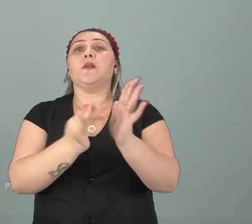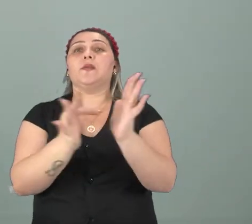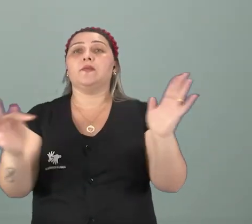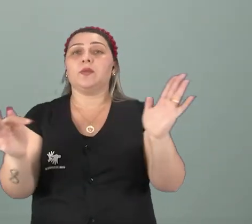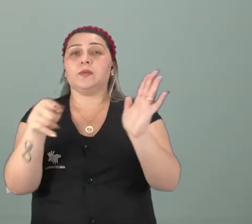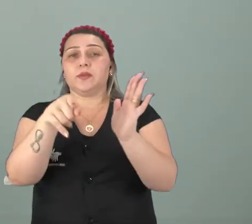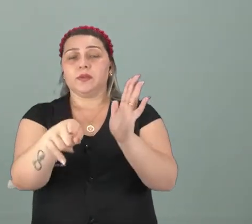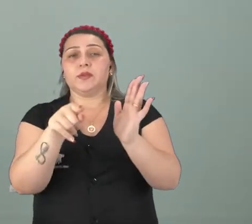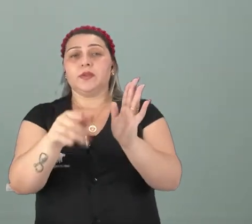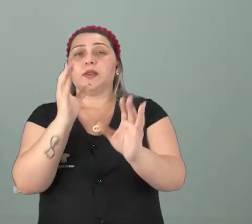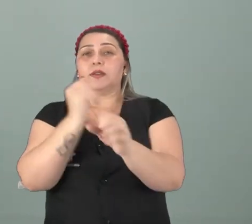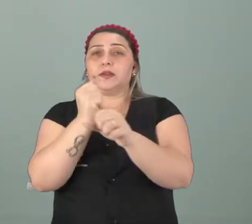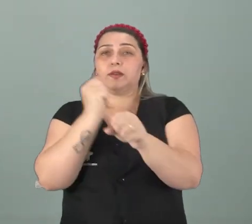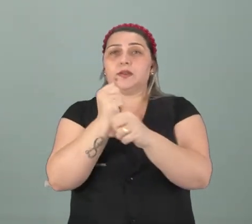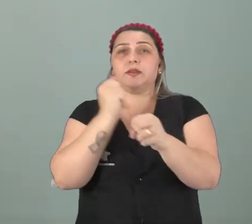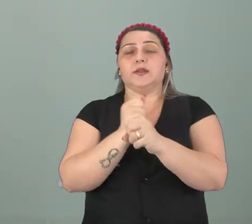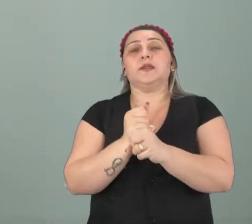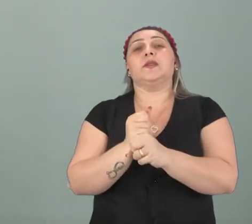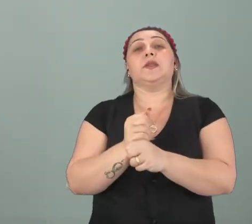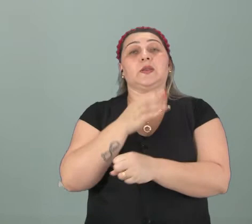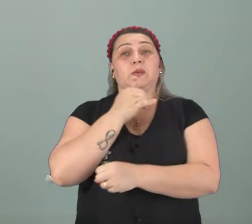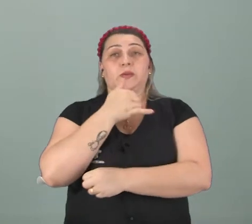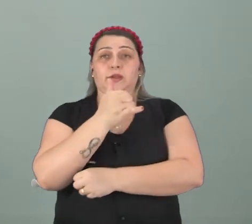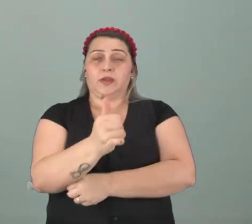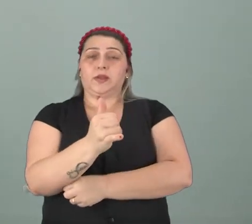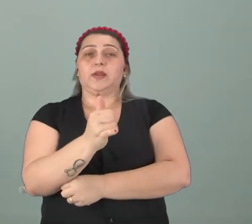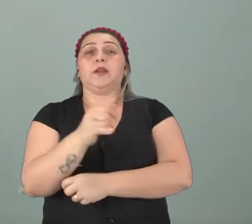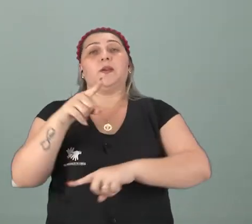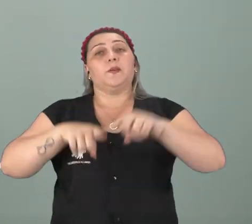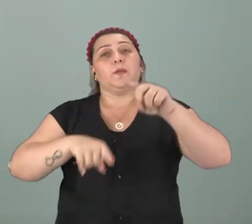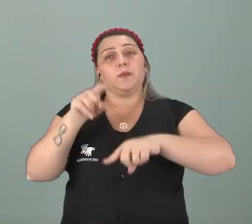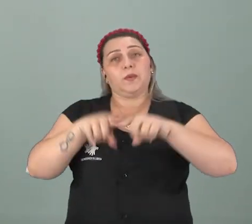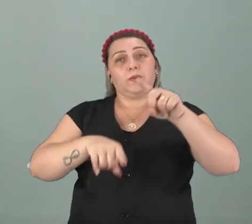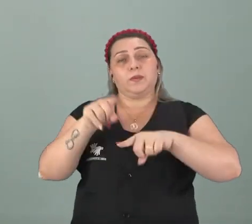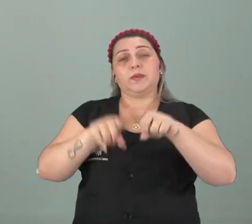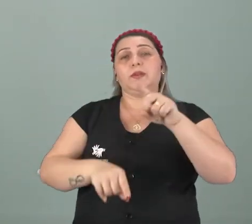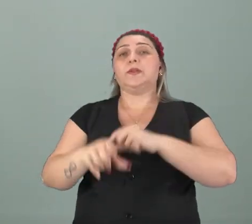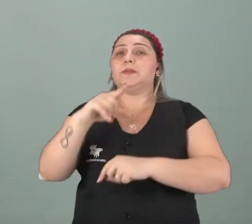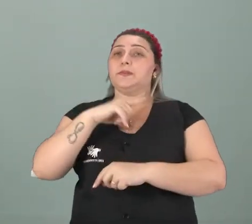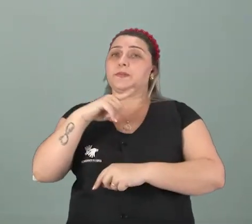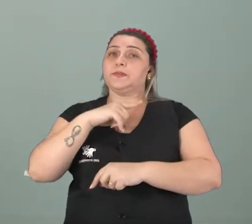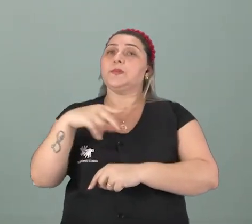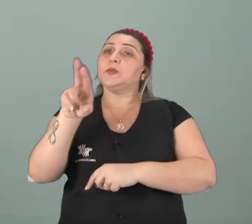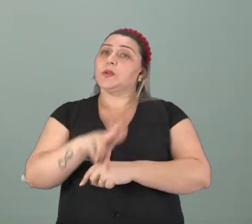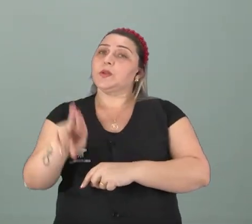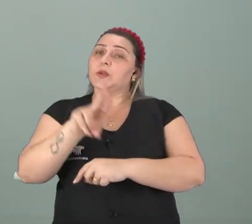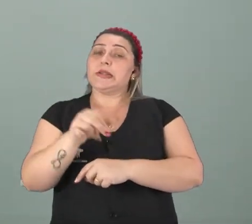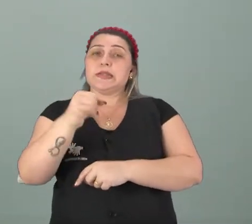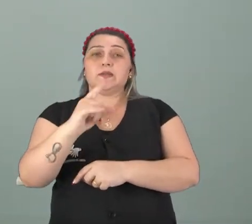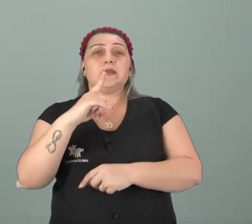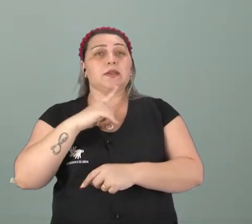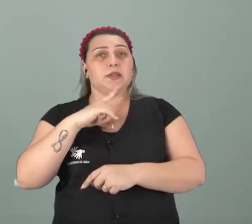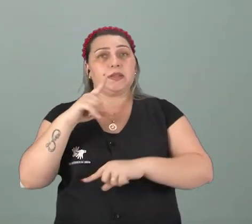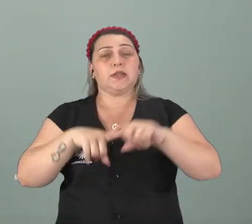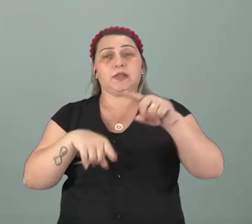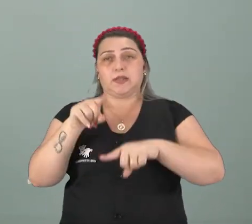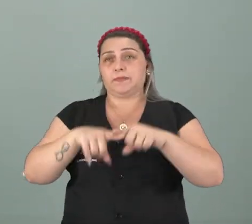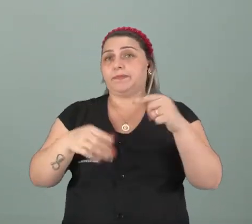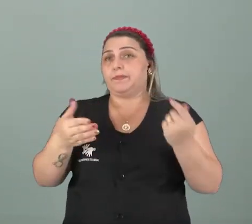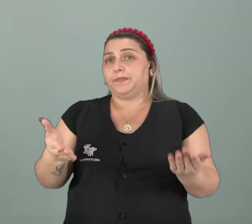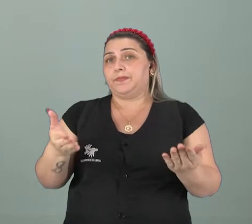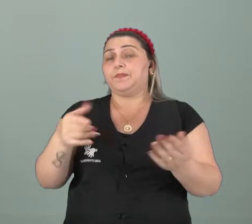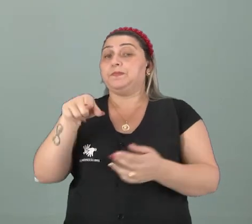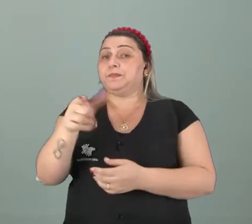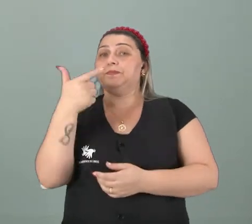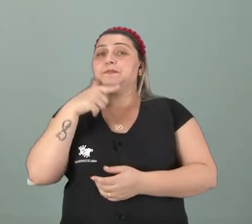formulazinha para você calcular o quanto de energia elétrica aquele aparelho X consome. Se você tem essa ferramenta à sua